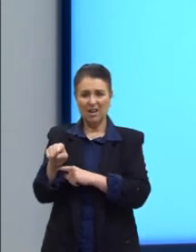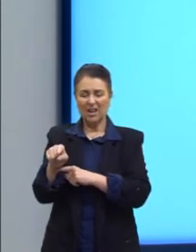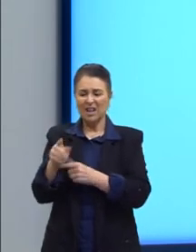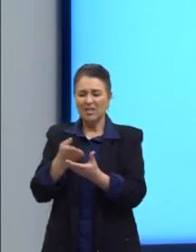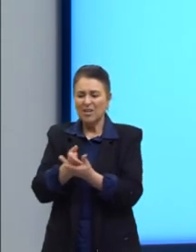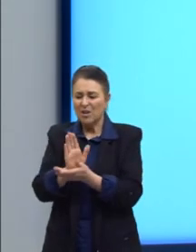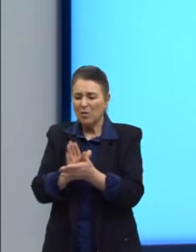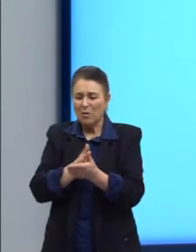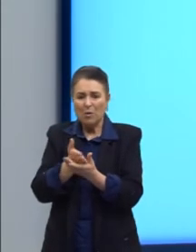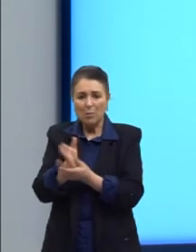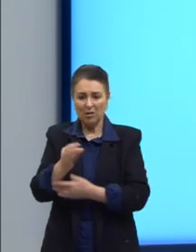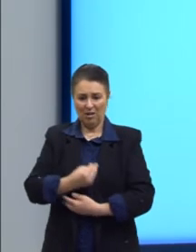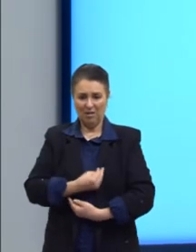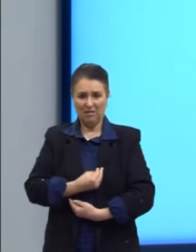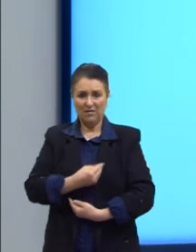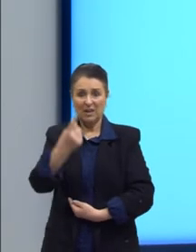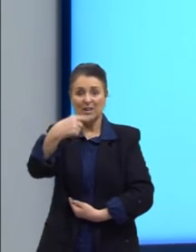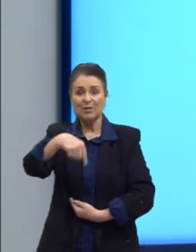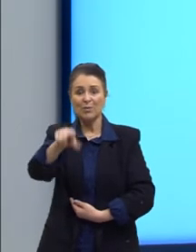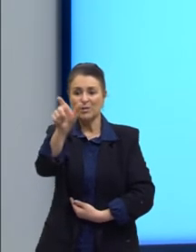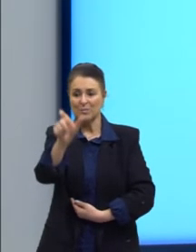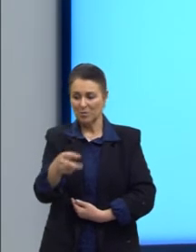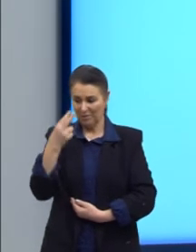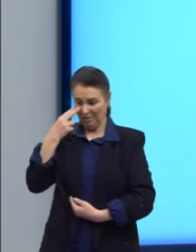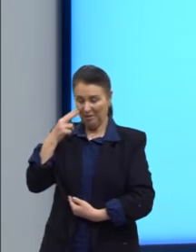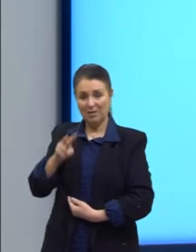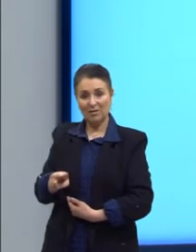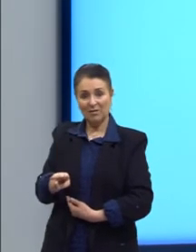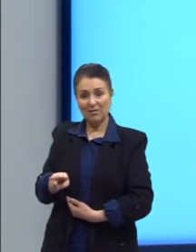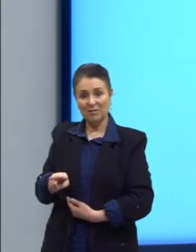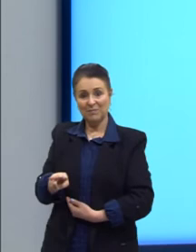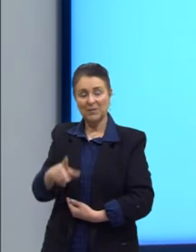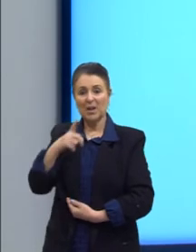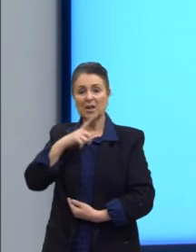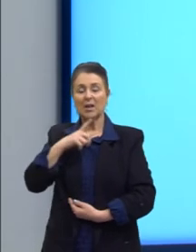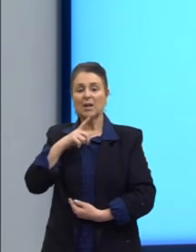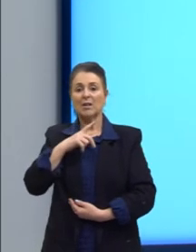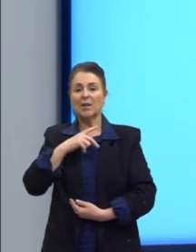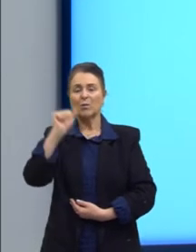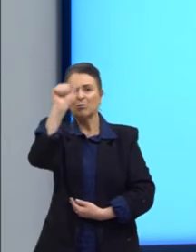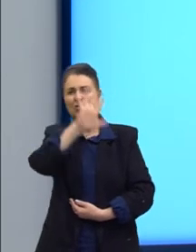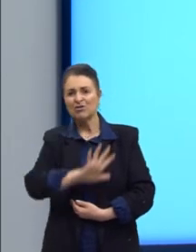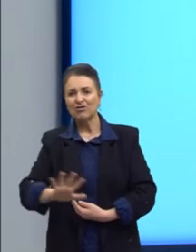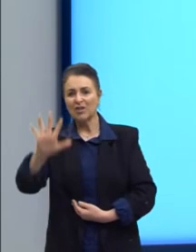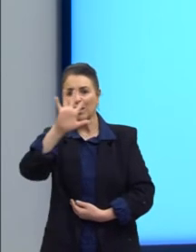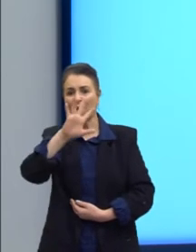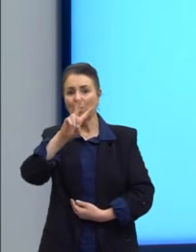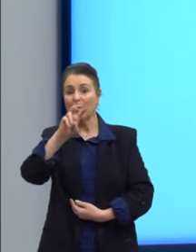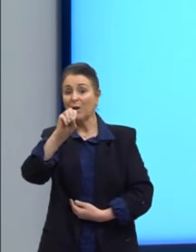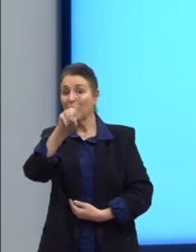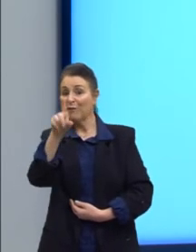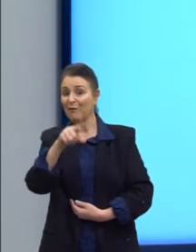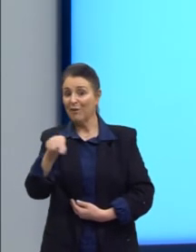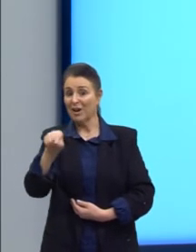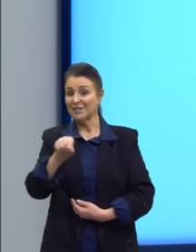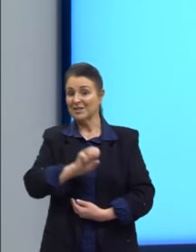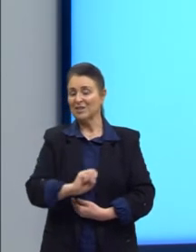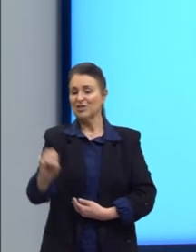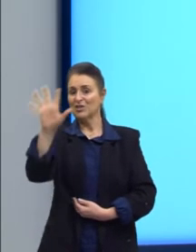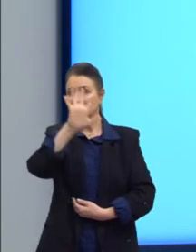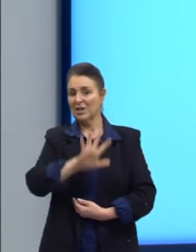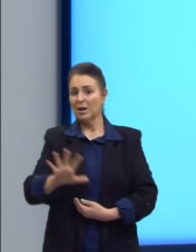cotidiano das outras pessoas Então a gente tem aí uma voz geral né do público